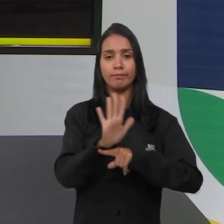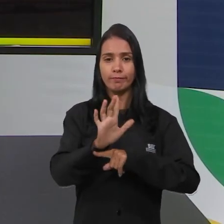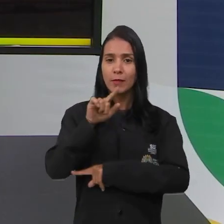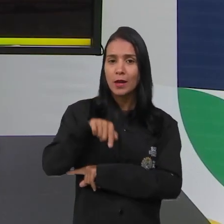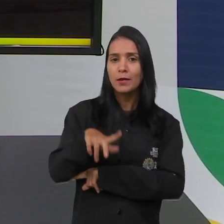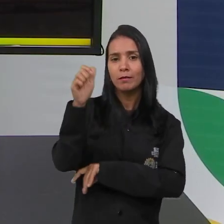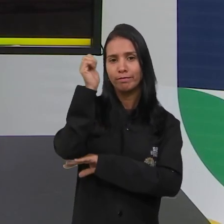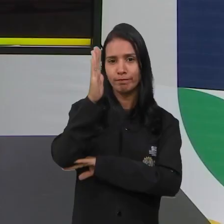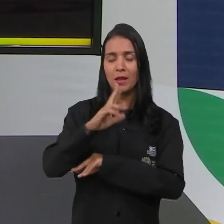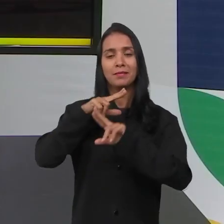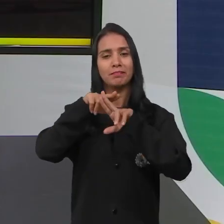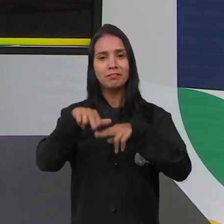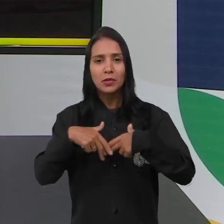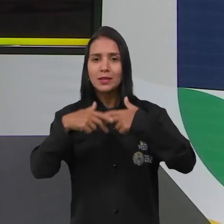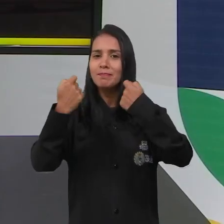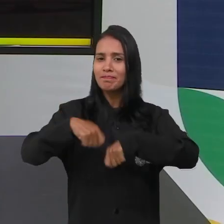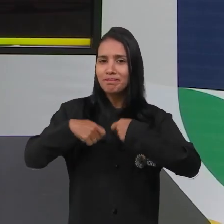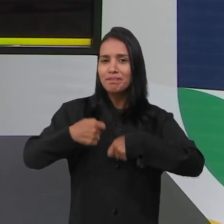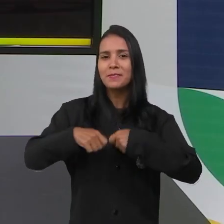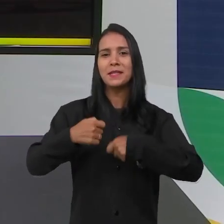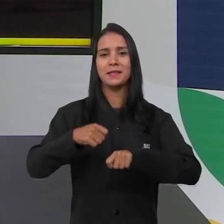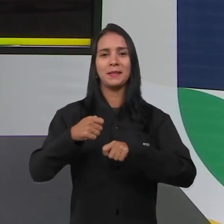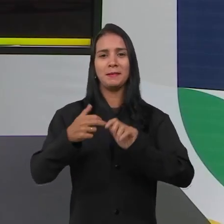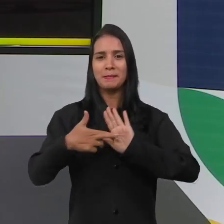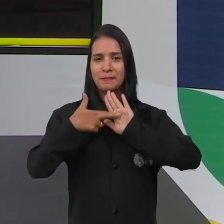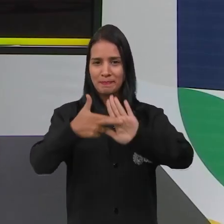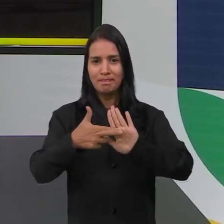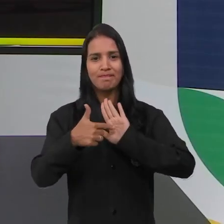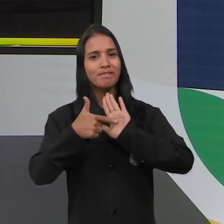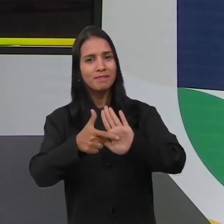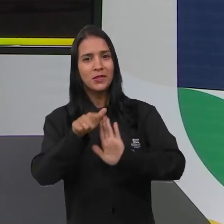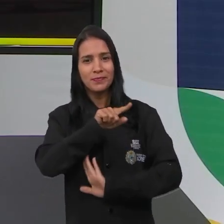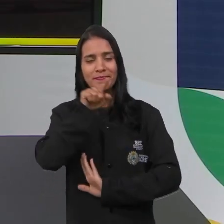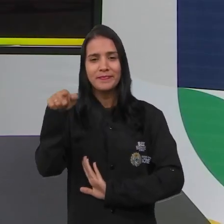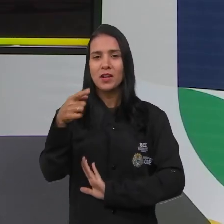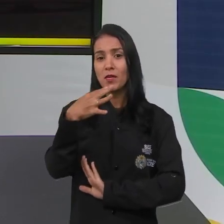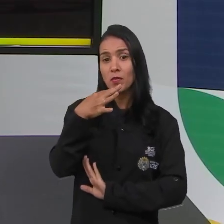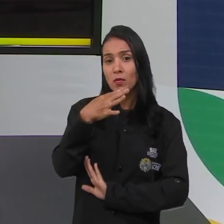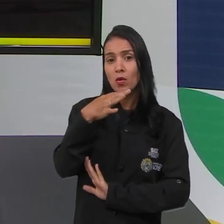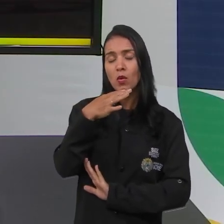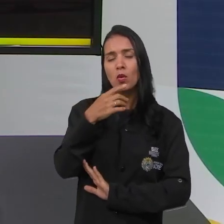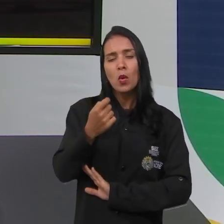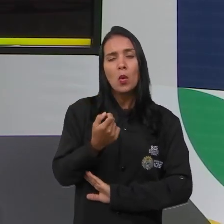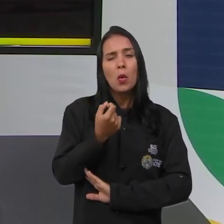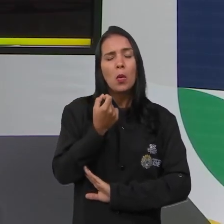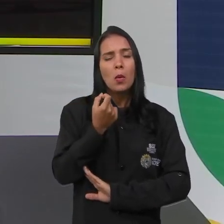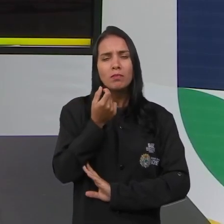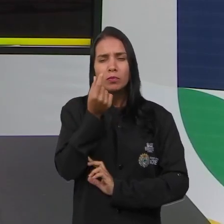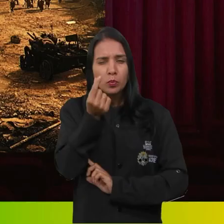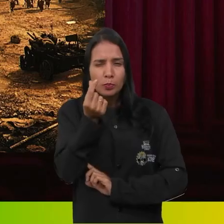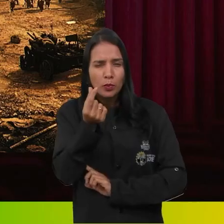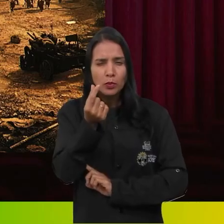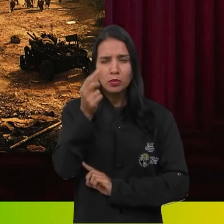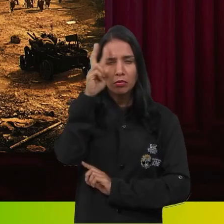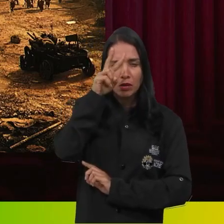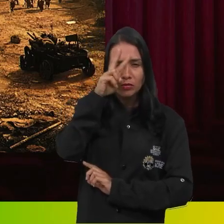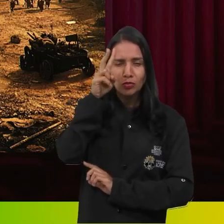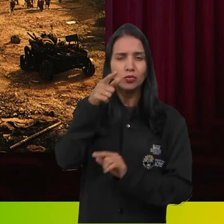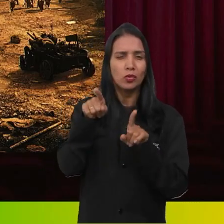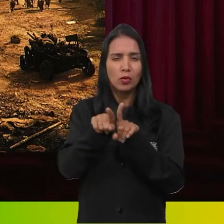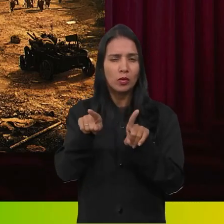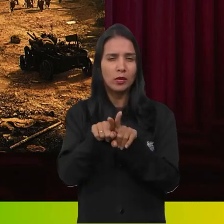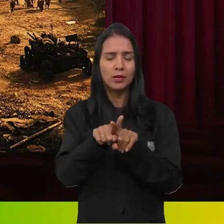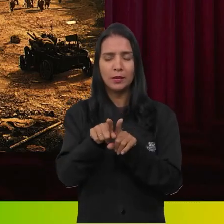eu preciso falar sobre ele para você, para poder conhecer um pouco sobre esse produtor